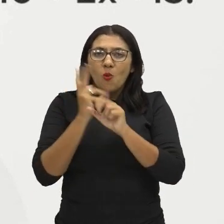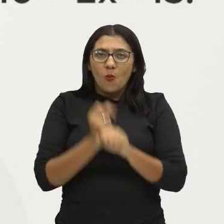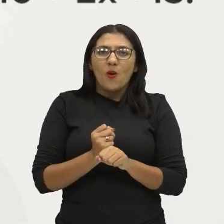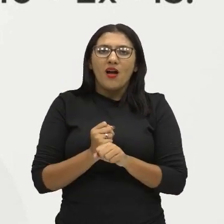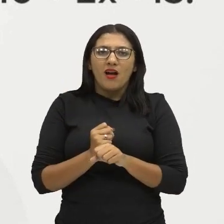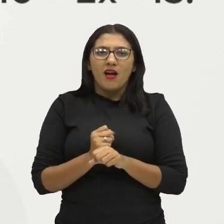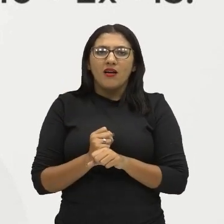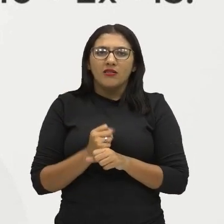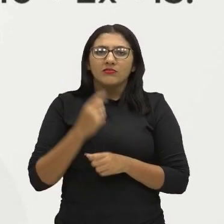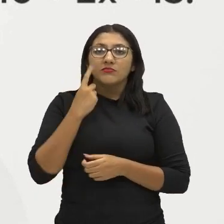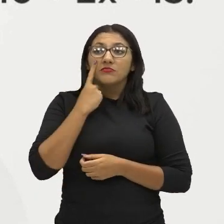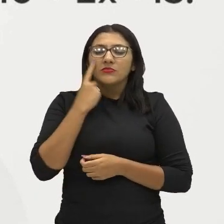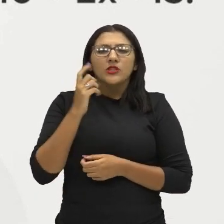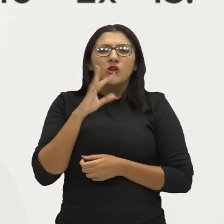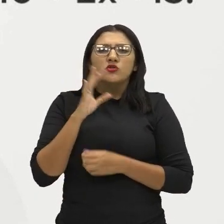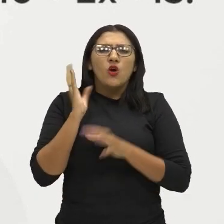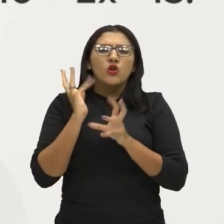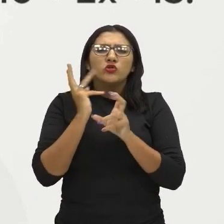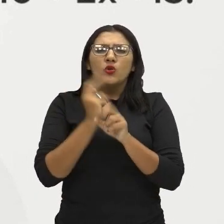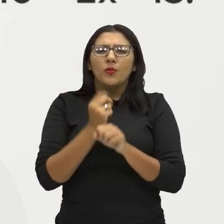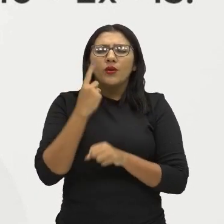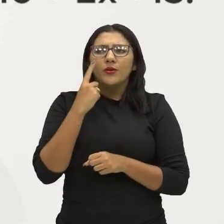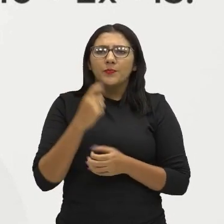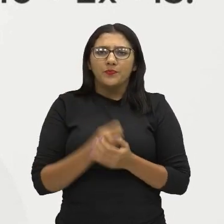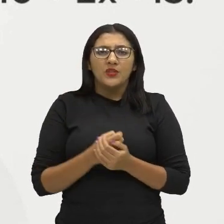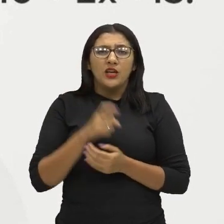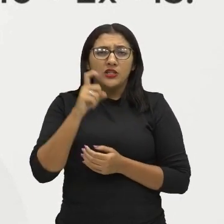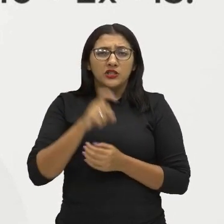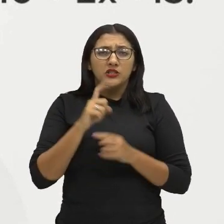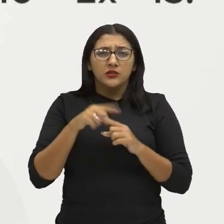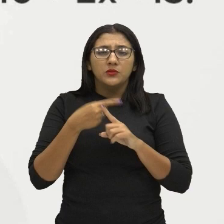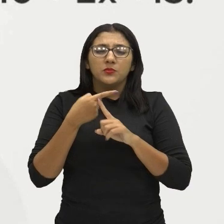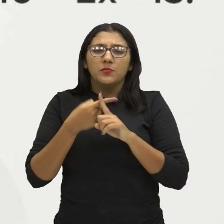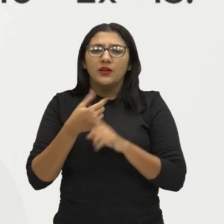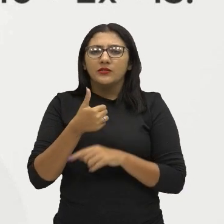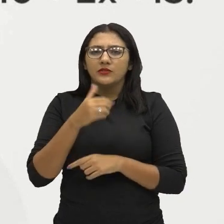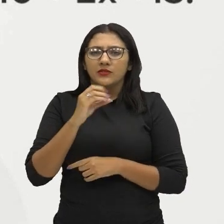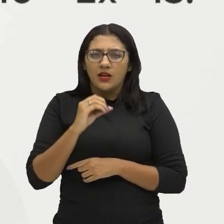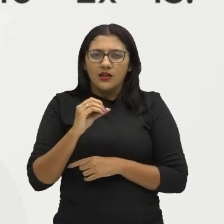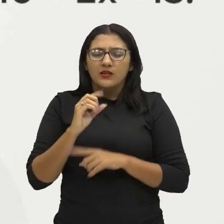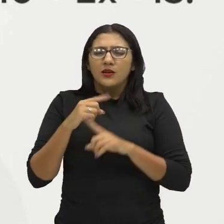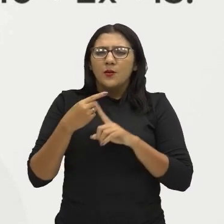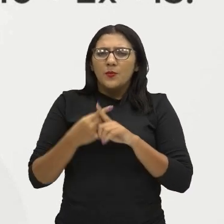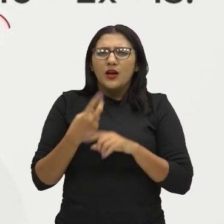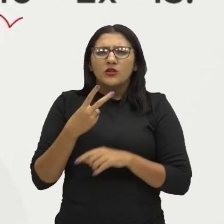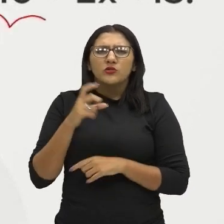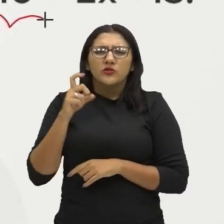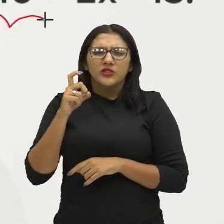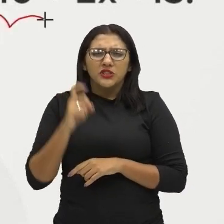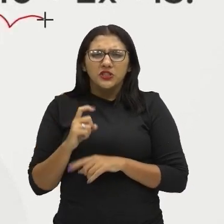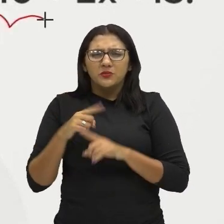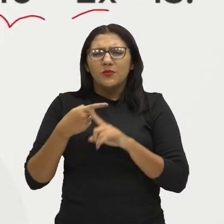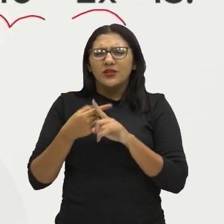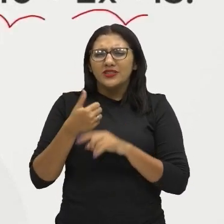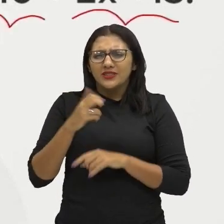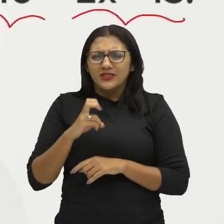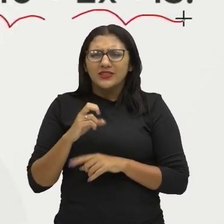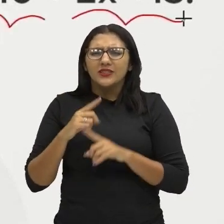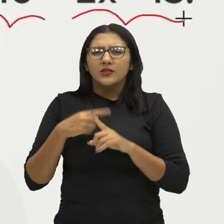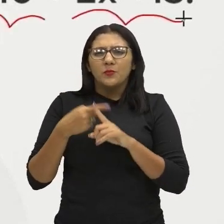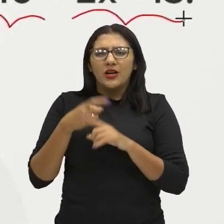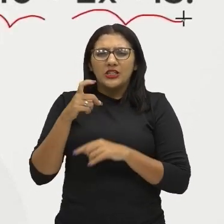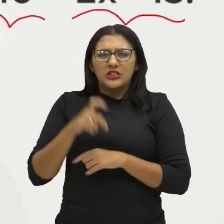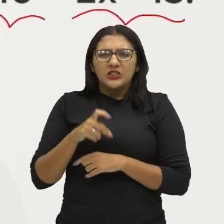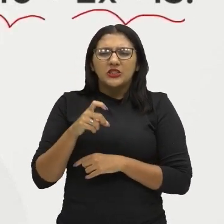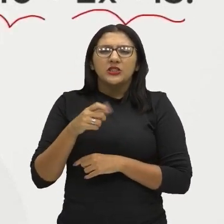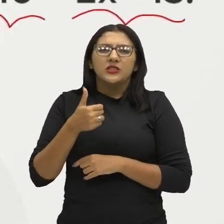dimensões. Então lá vai, é só somar. Ó. X mais 10 com 2x mais 15, com mais x mais 10 com 2x